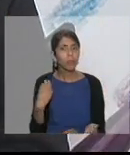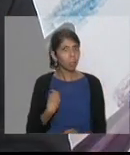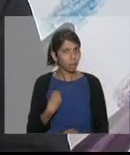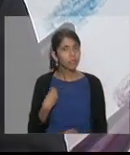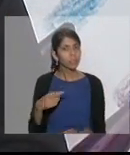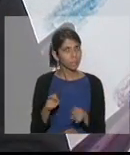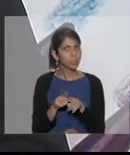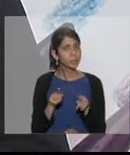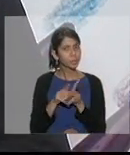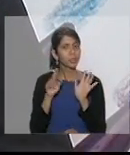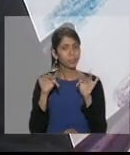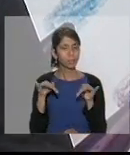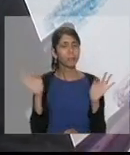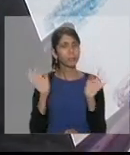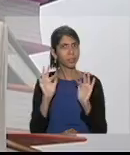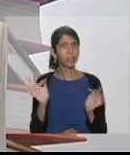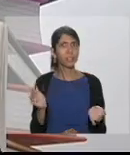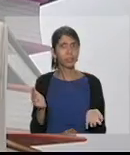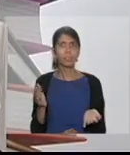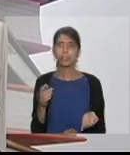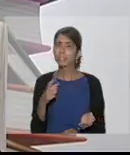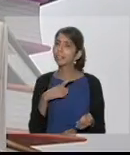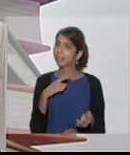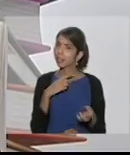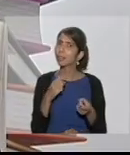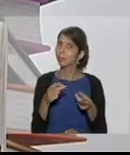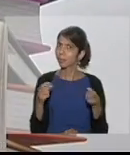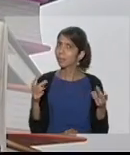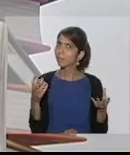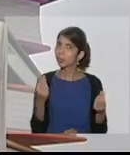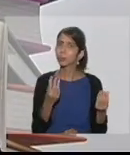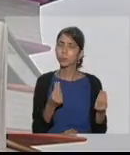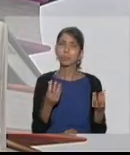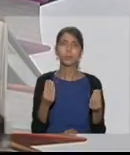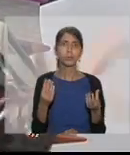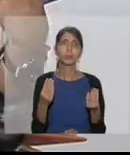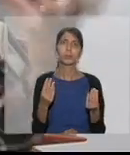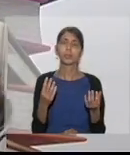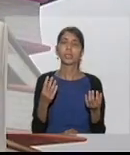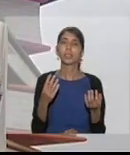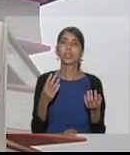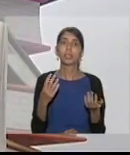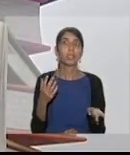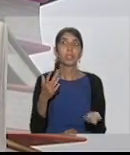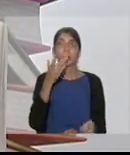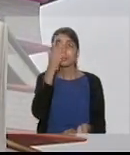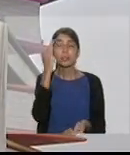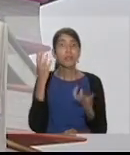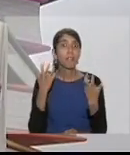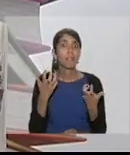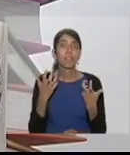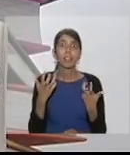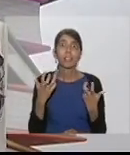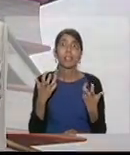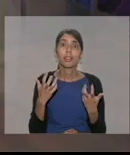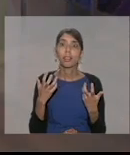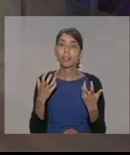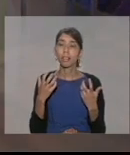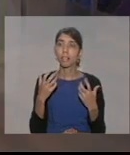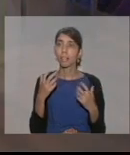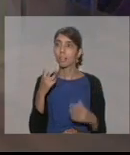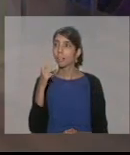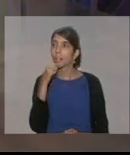também não acaba com o final feliz. Dani, final feliz vende muito. Não, vende muito, porque significa que as pessoas querem ser massageadas,